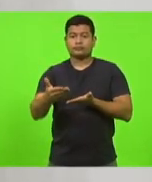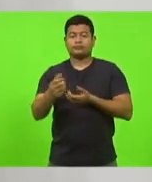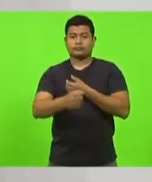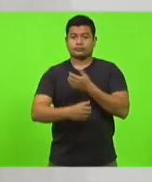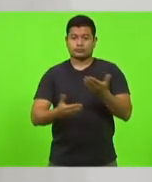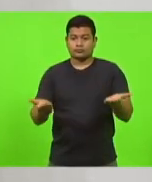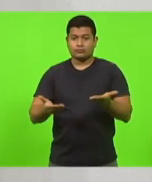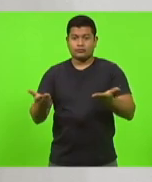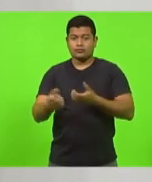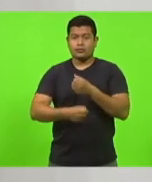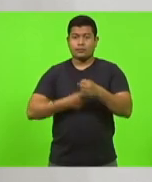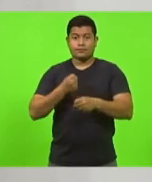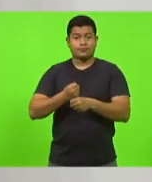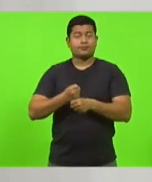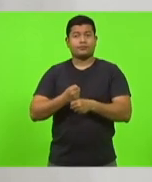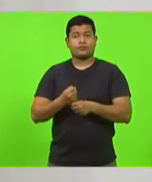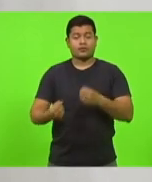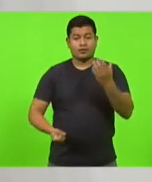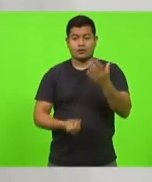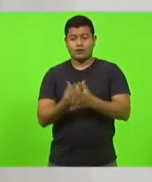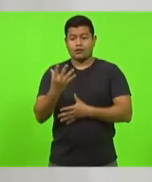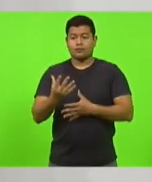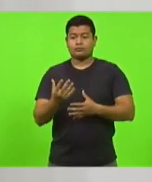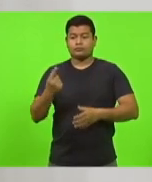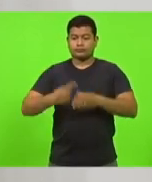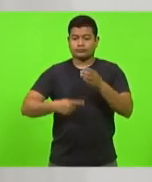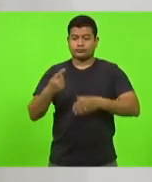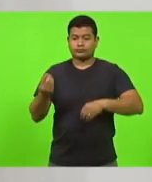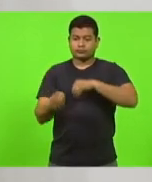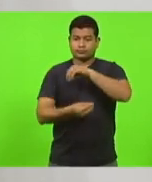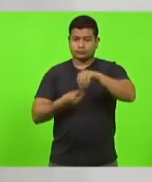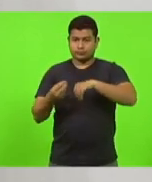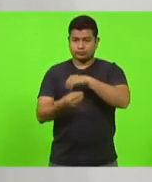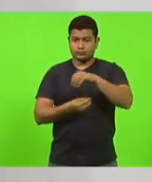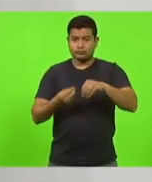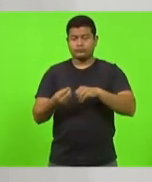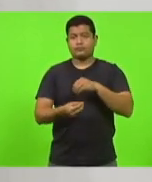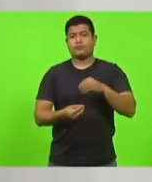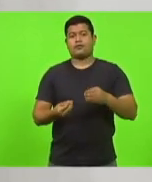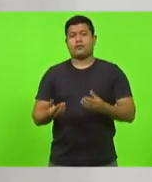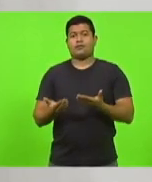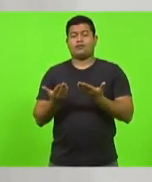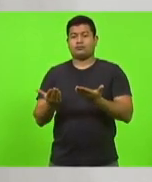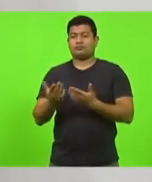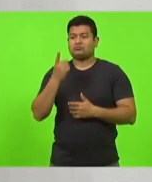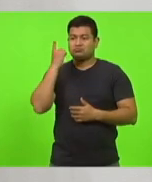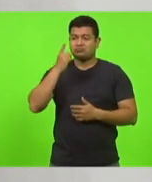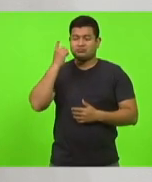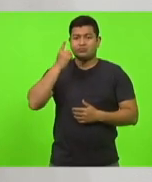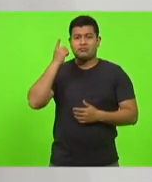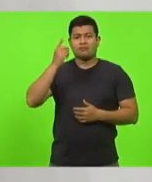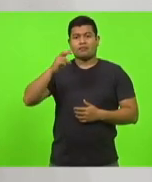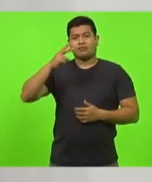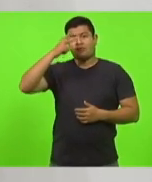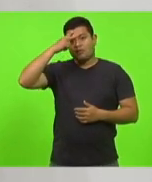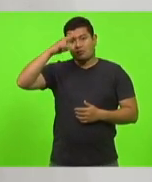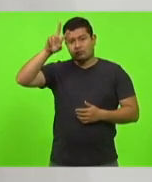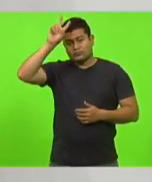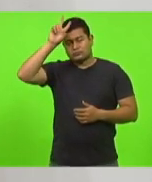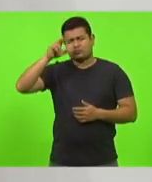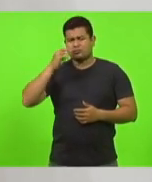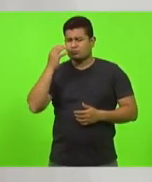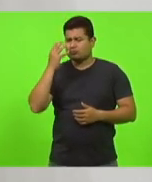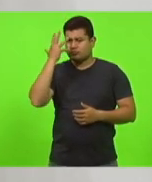histórico. Criamos a comissão mista, eu presidi, deputado Vicente fez um belíssimo trabalho, foi o relator da